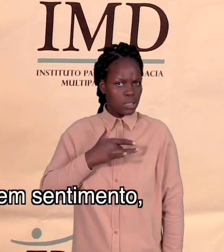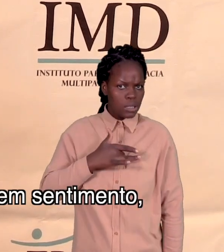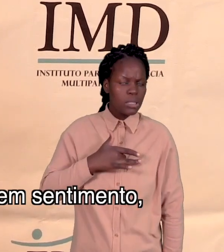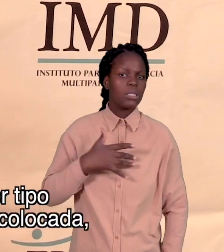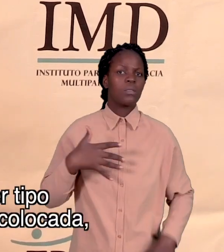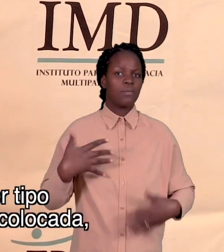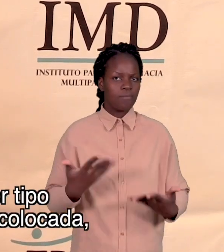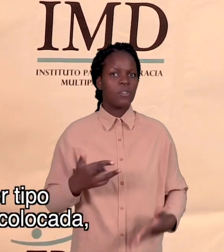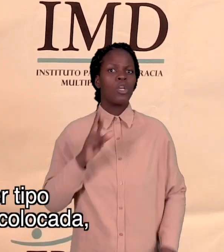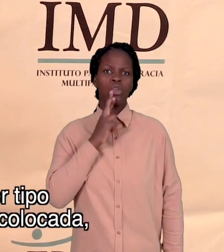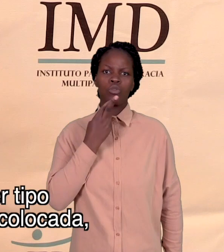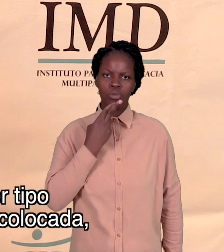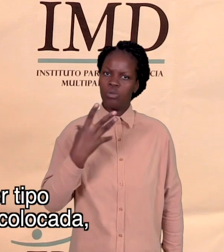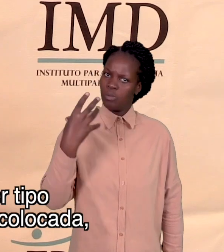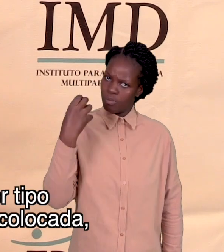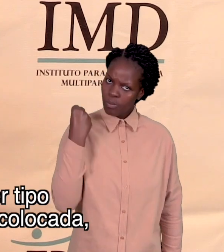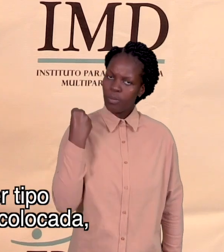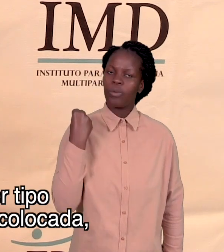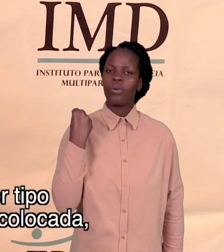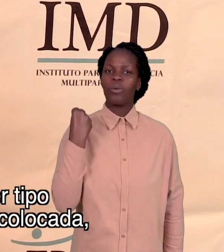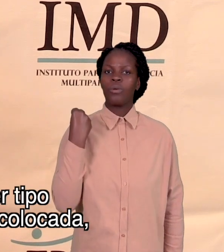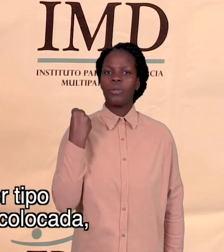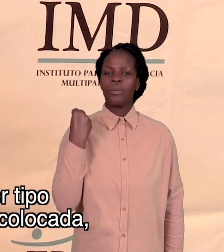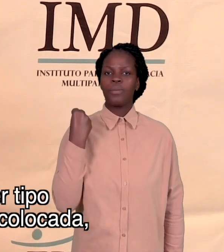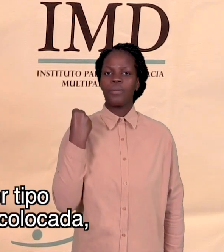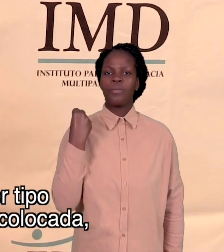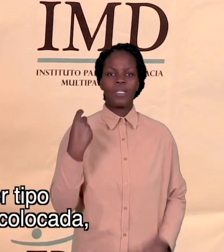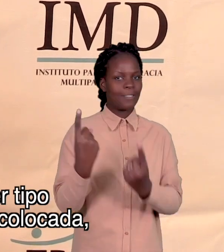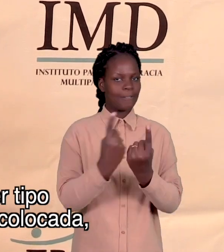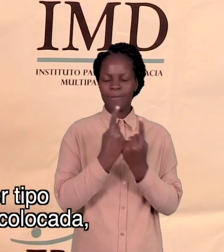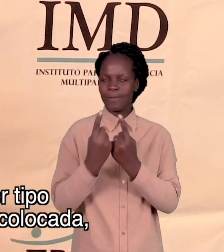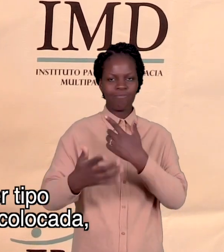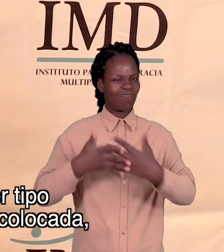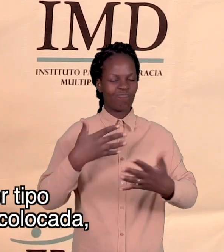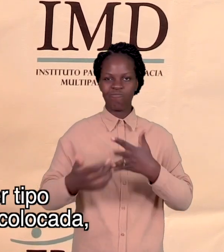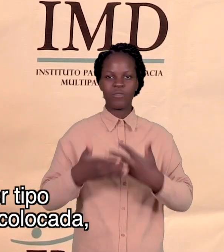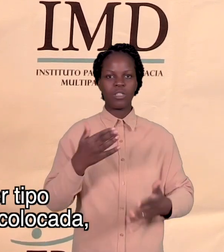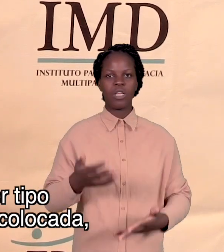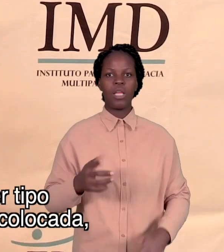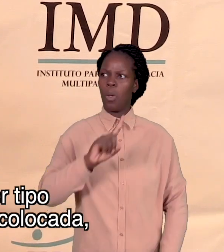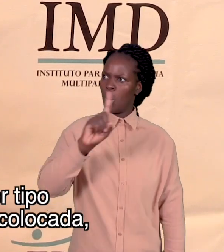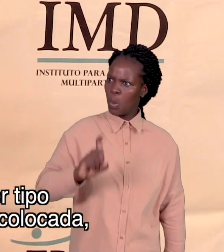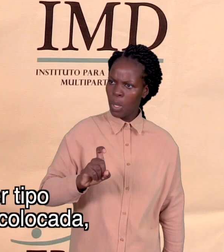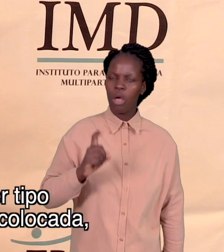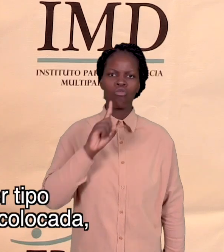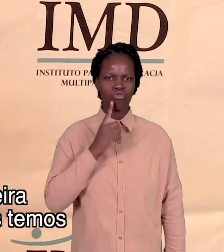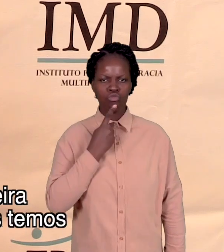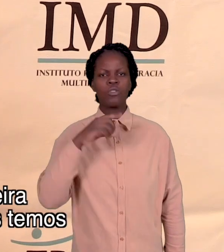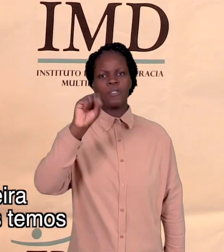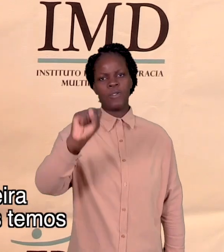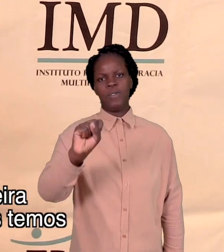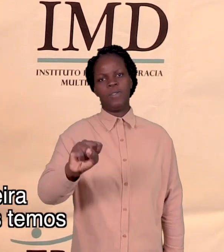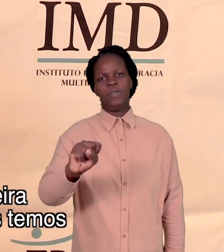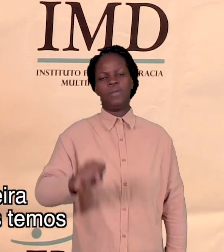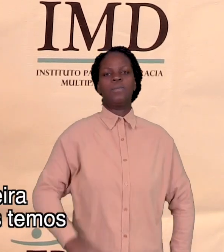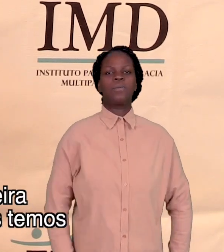sentimento, elas podem responder qualquer tipo de pergunta ou questão que lhes é colocada. Então